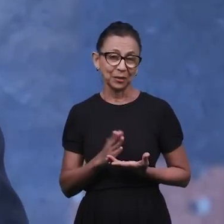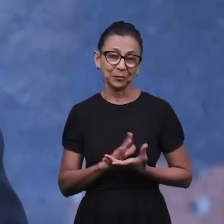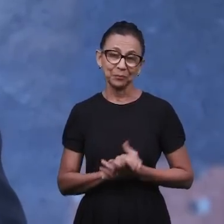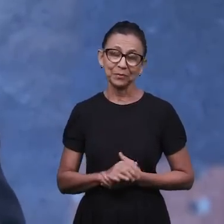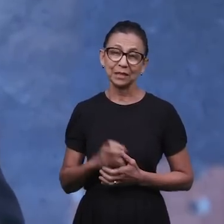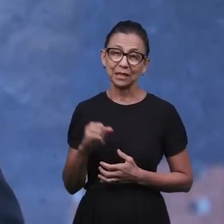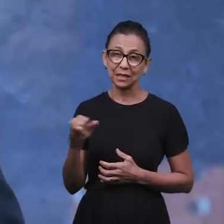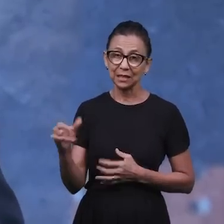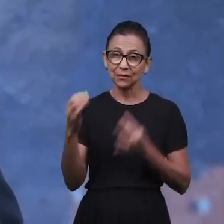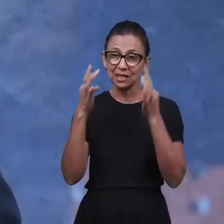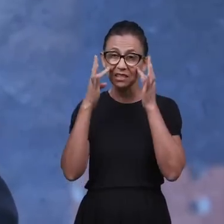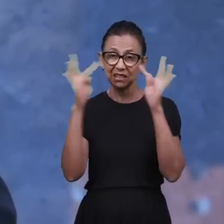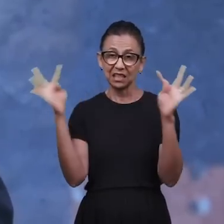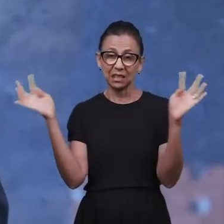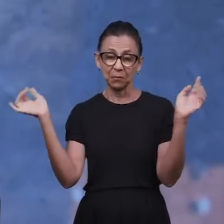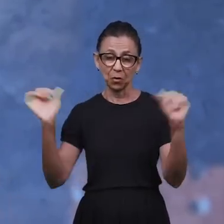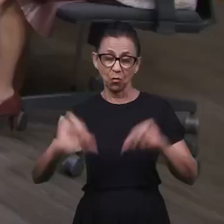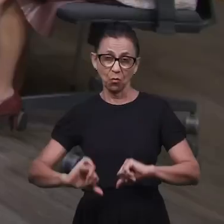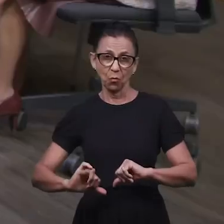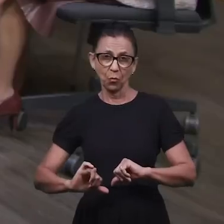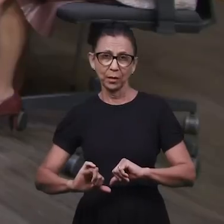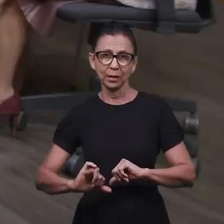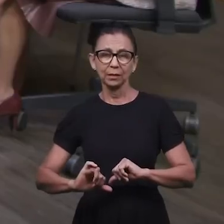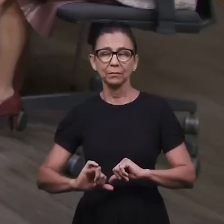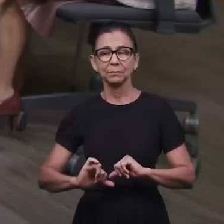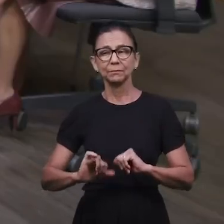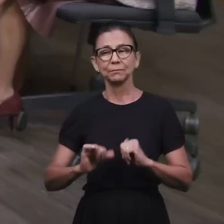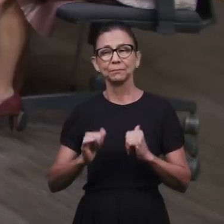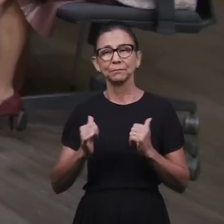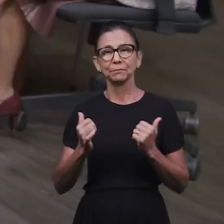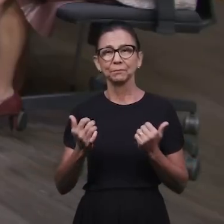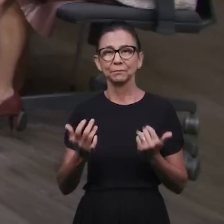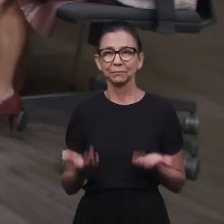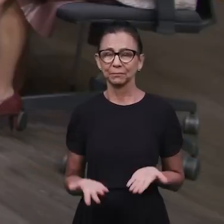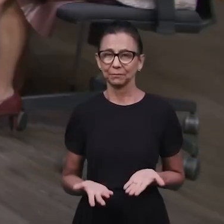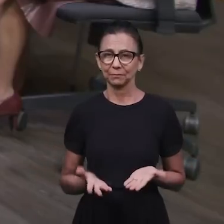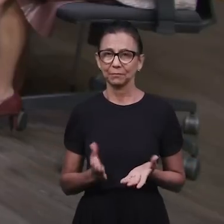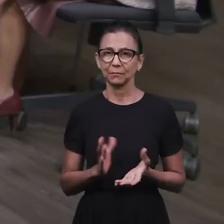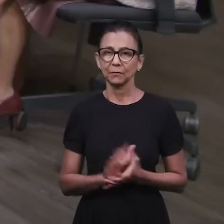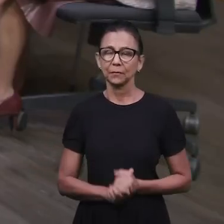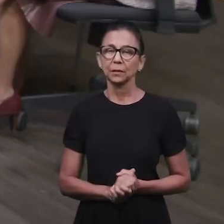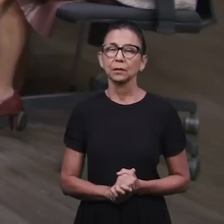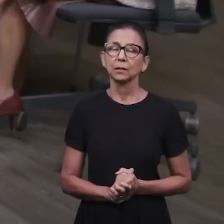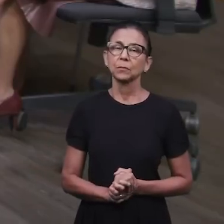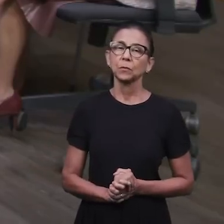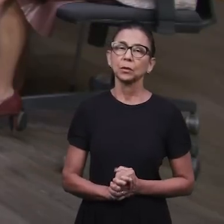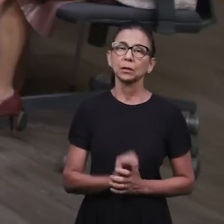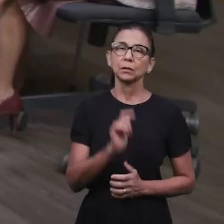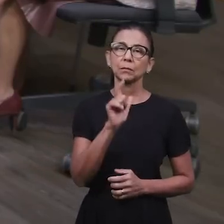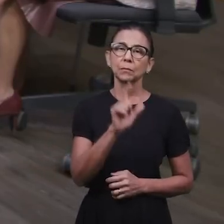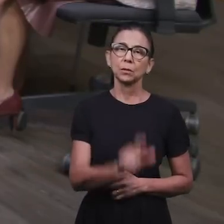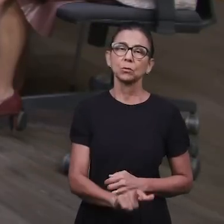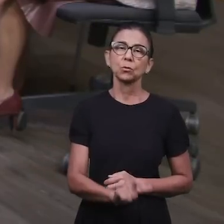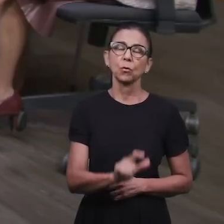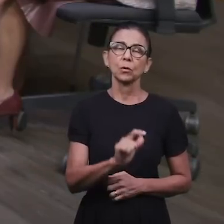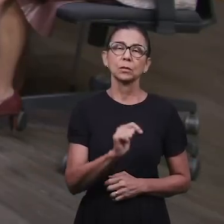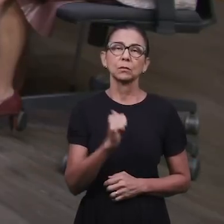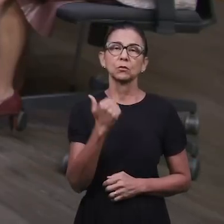do novo na fé. Do novo na fé, daquele que vai se escandalizar porque você